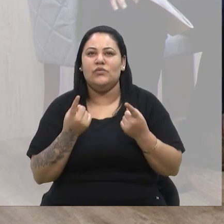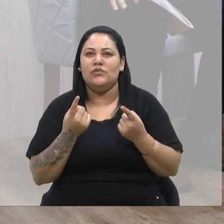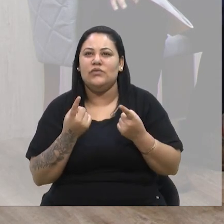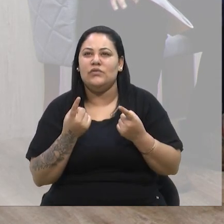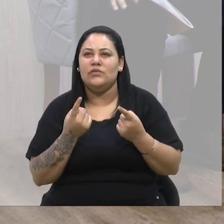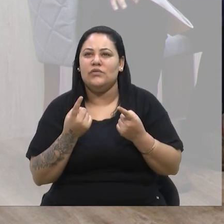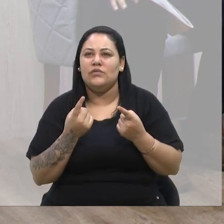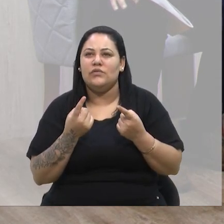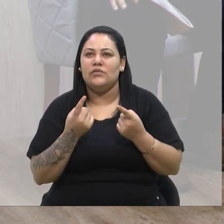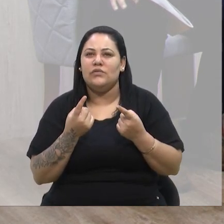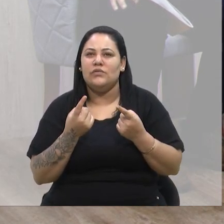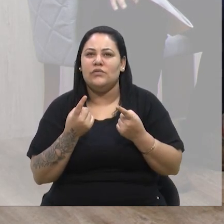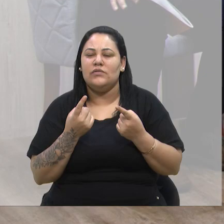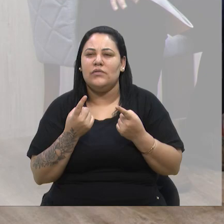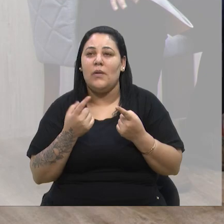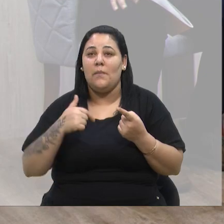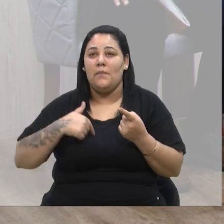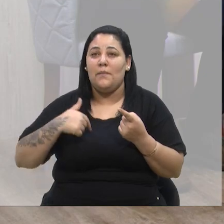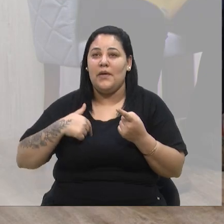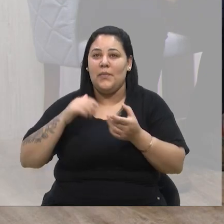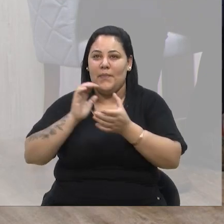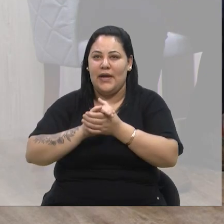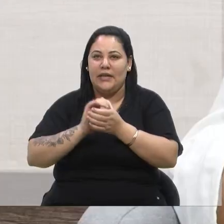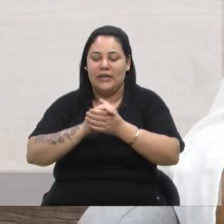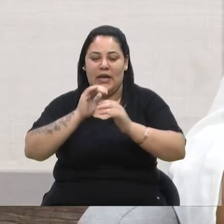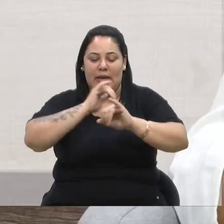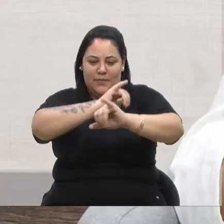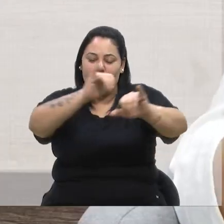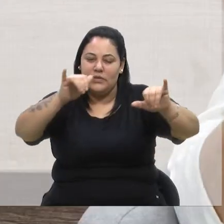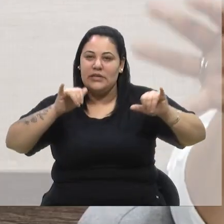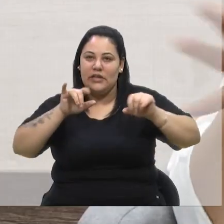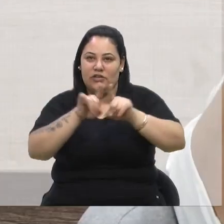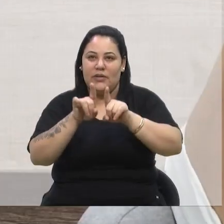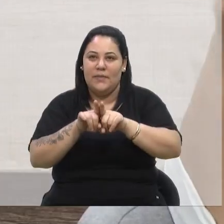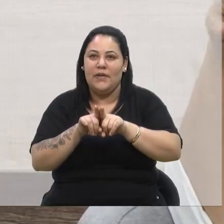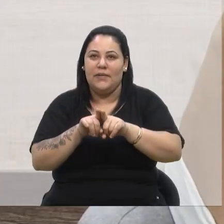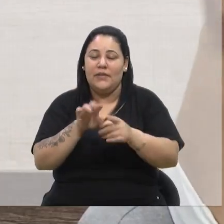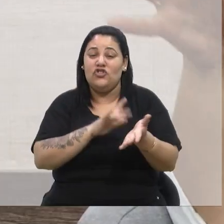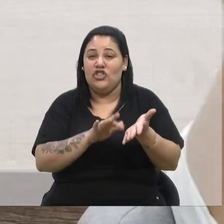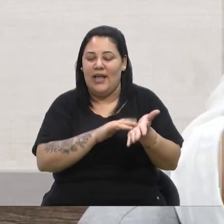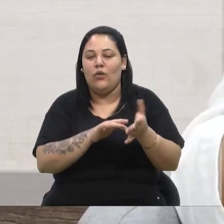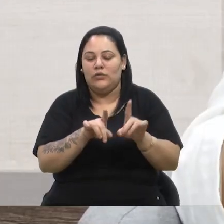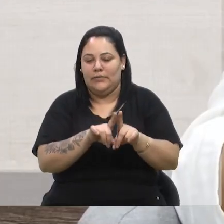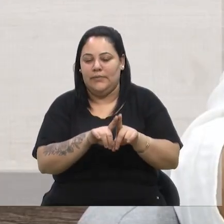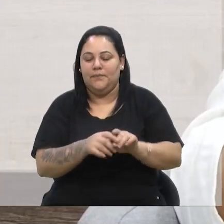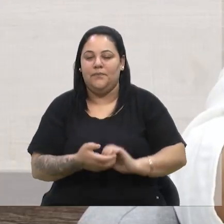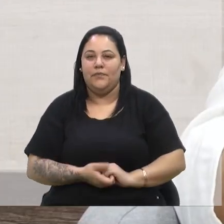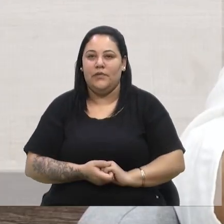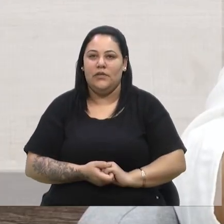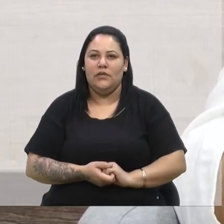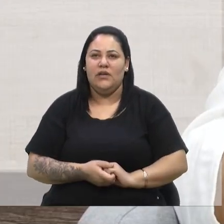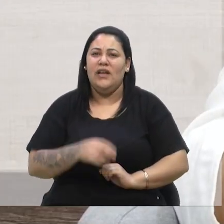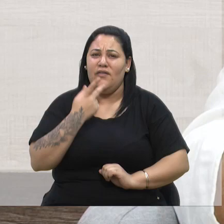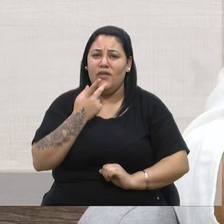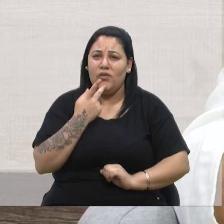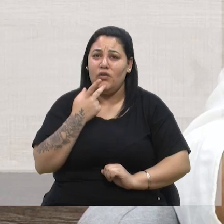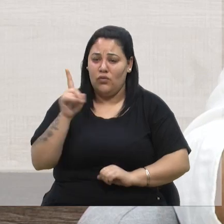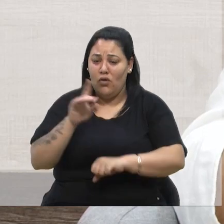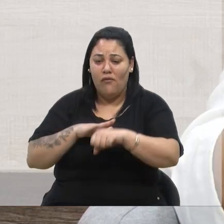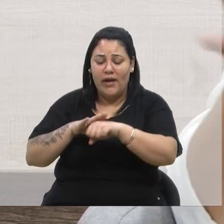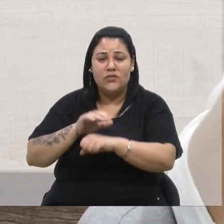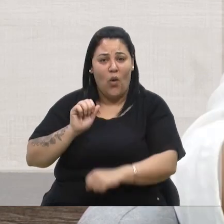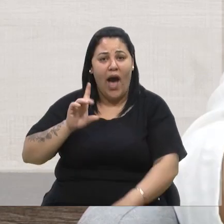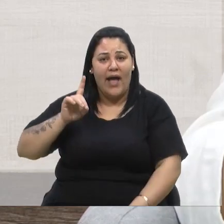O teu marido é da área da psicologia? Não, é da publicidade, da propaganda, do marketing digital. Legal. E aí ele me